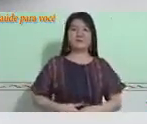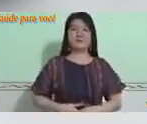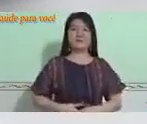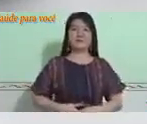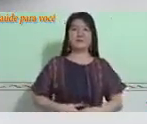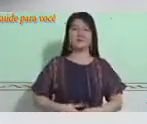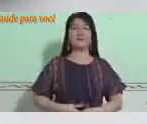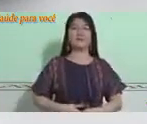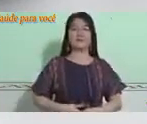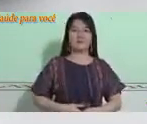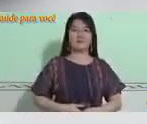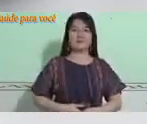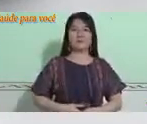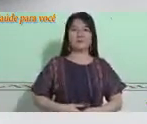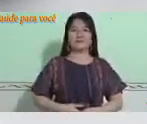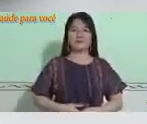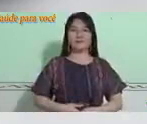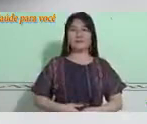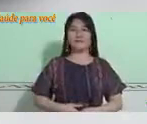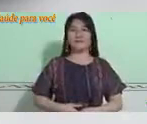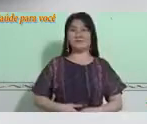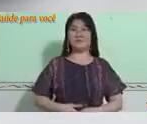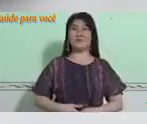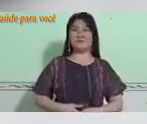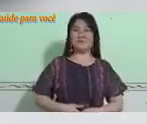AMADULTOSSAUDA acento agudo VISE acento agudo